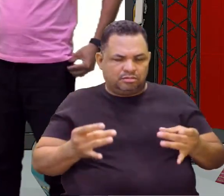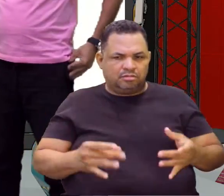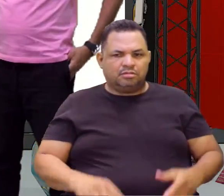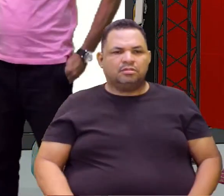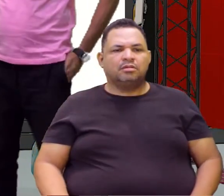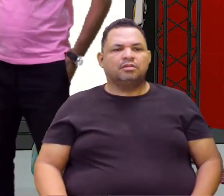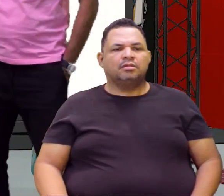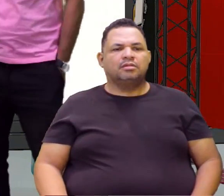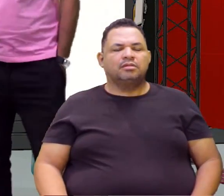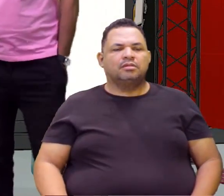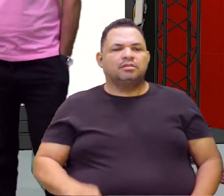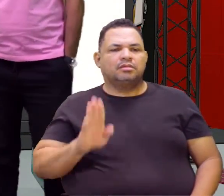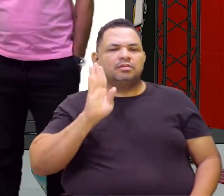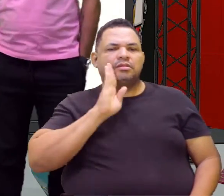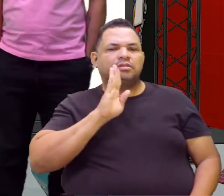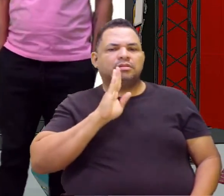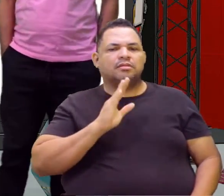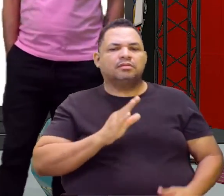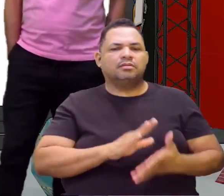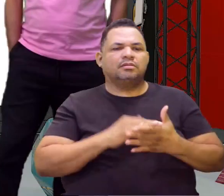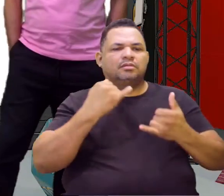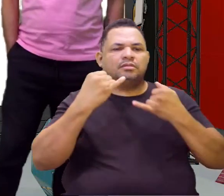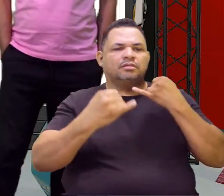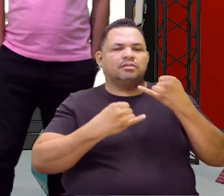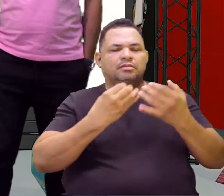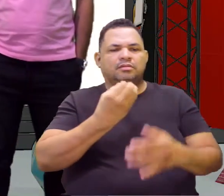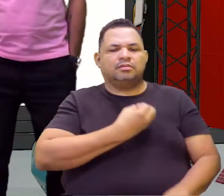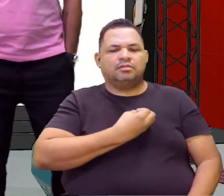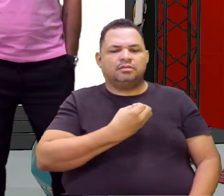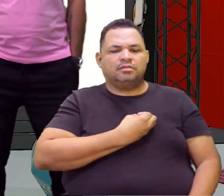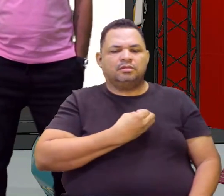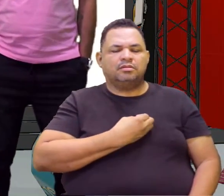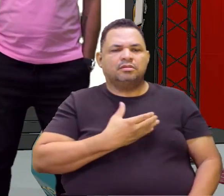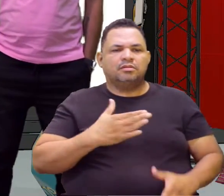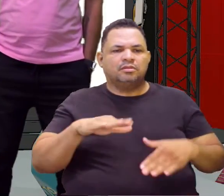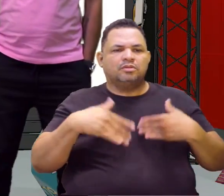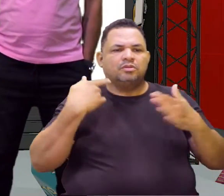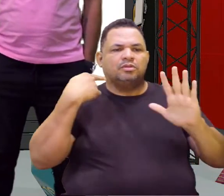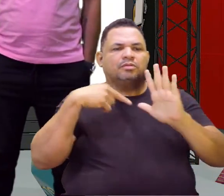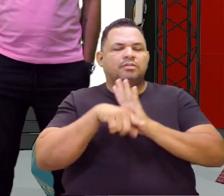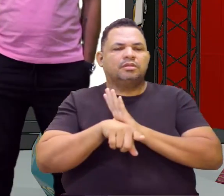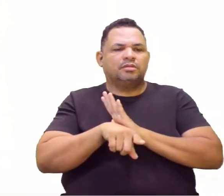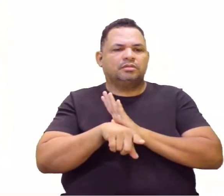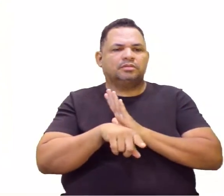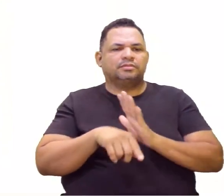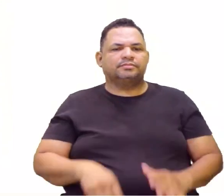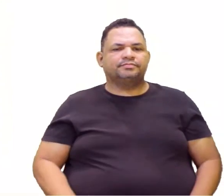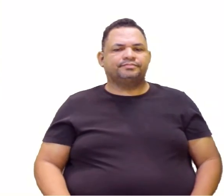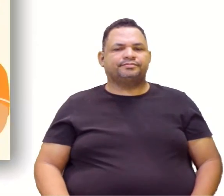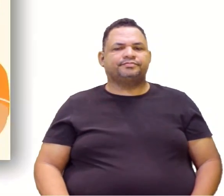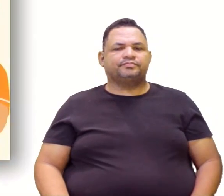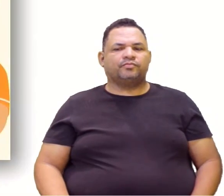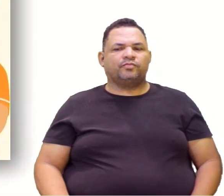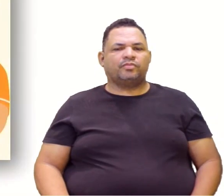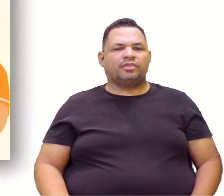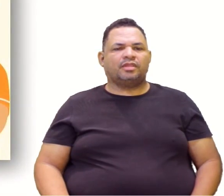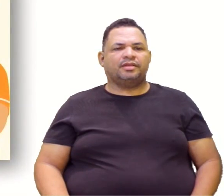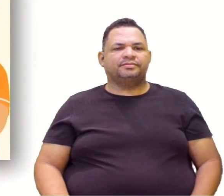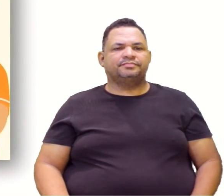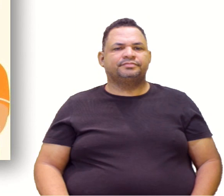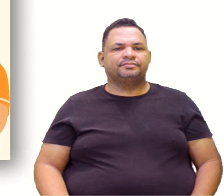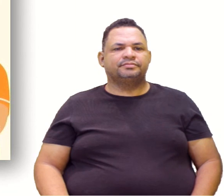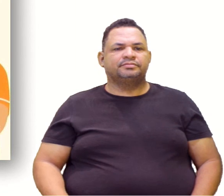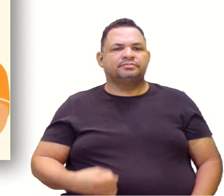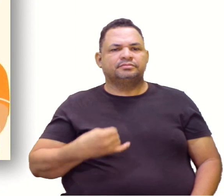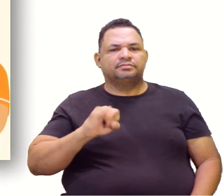tranquilo. Verdade, Beleza? legal, né, gente? Vamos de brincando com os números para fechar com chave de ouro. Qual é a perguntinha? Olha lá na telinha, vamos lá? A pergunta